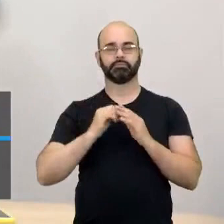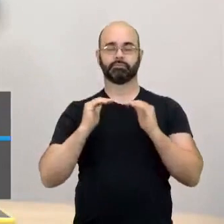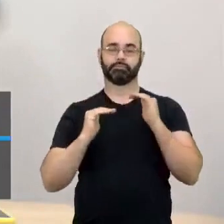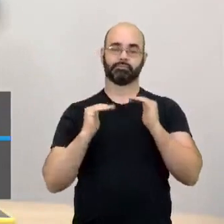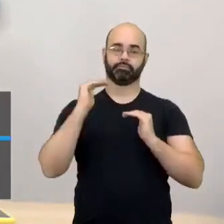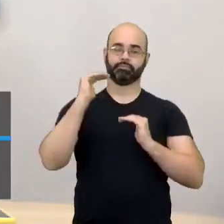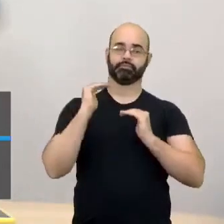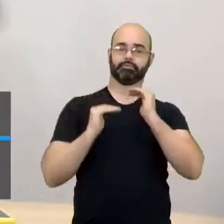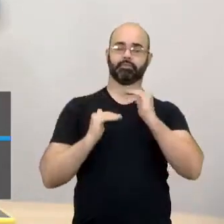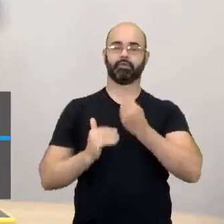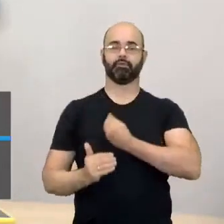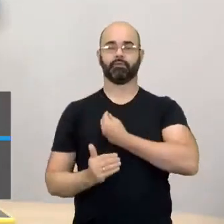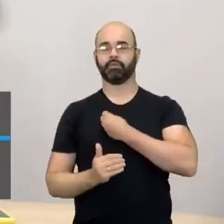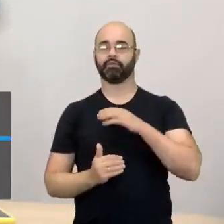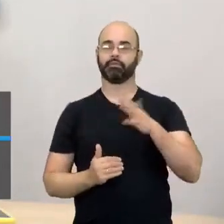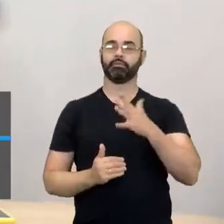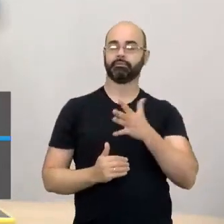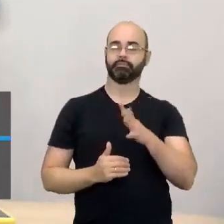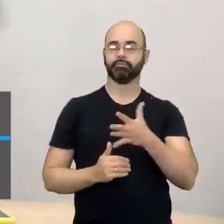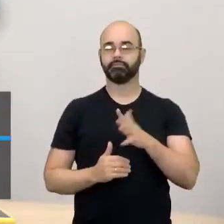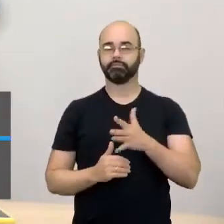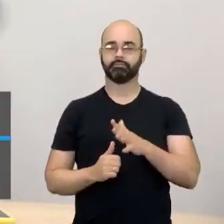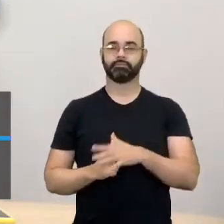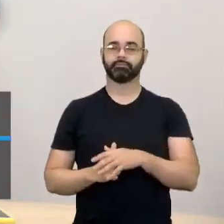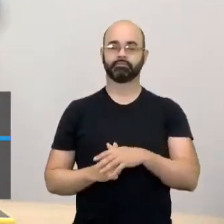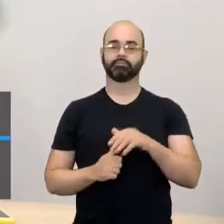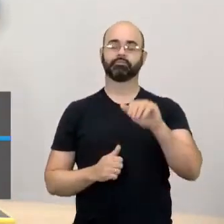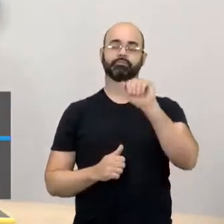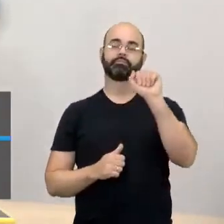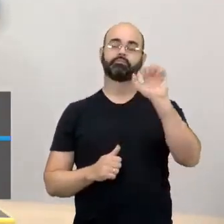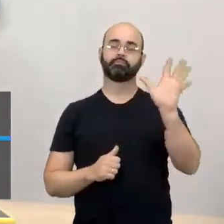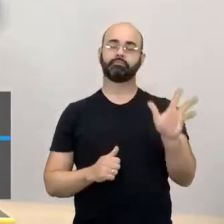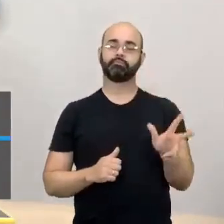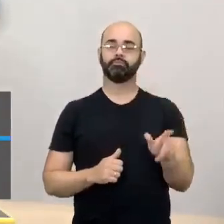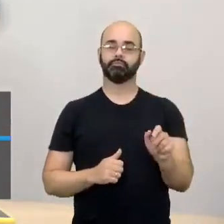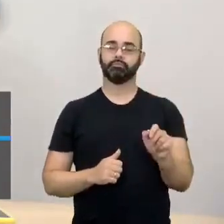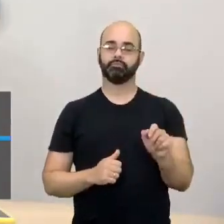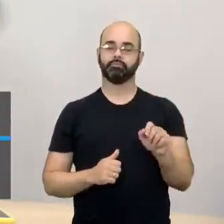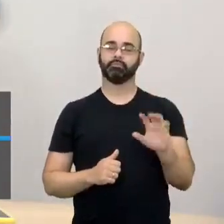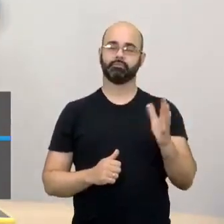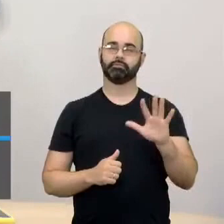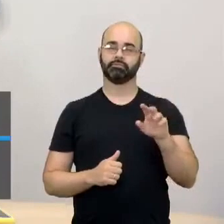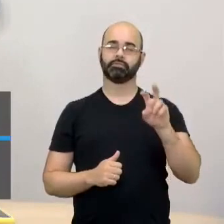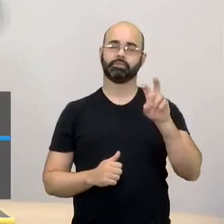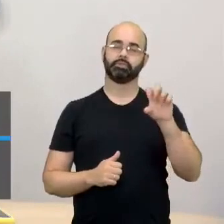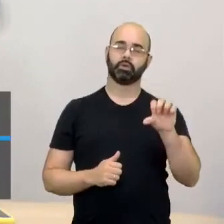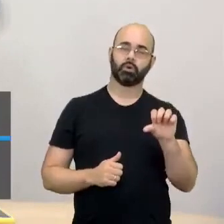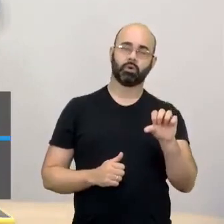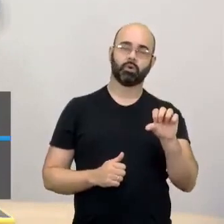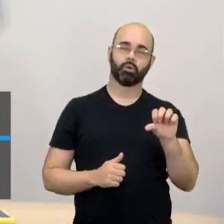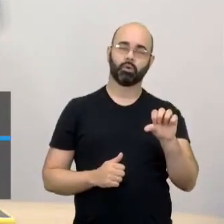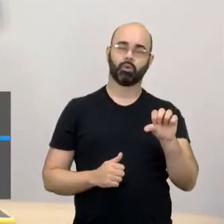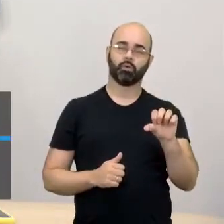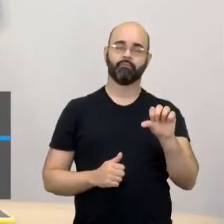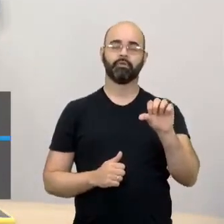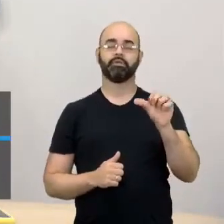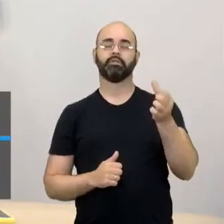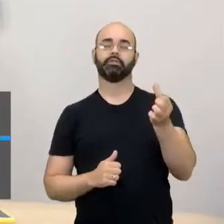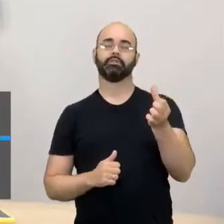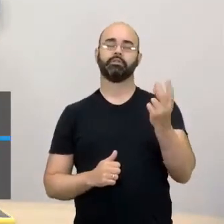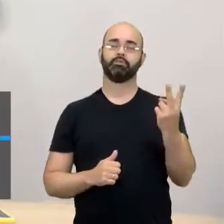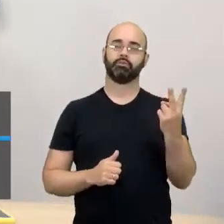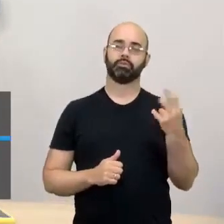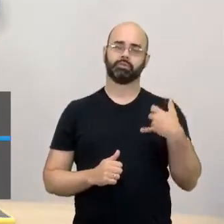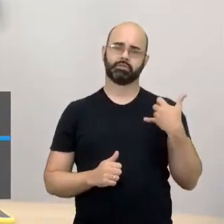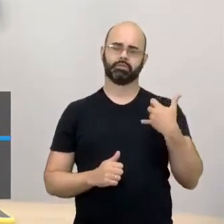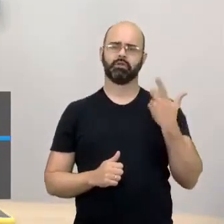expectativa de vida aí, que em média no continente africano é em torno aí de 59 a 62 anos. É